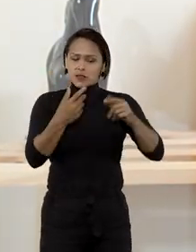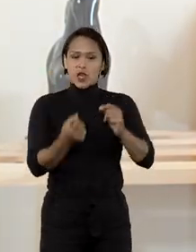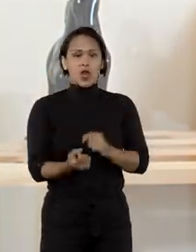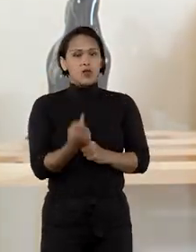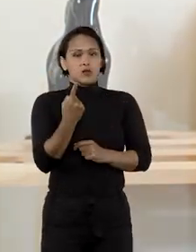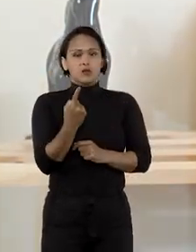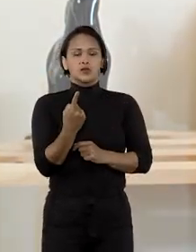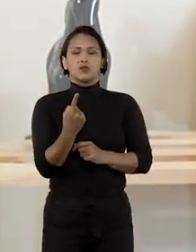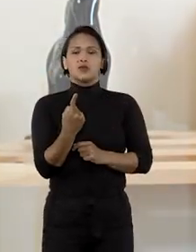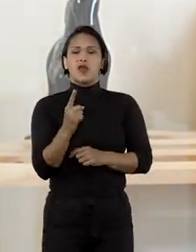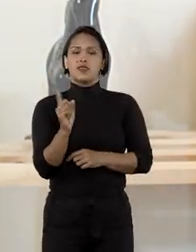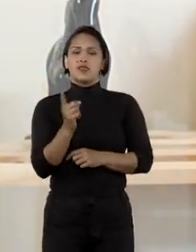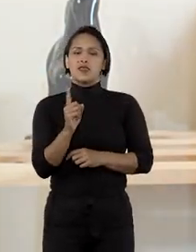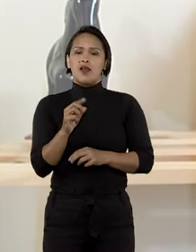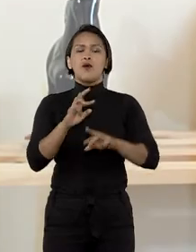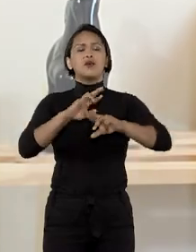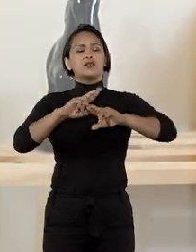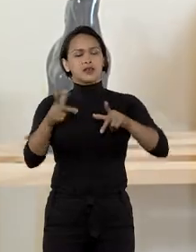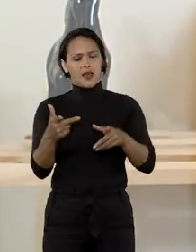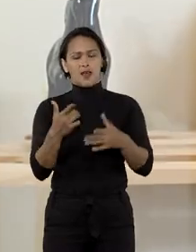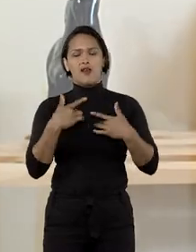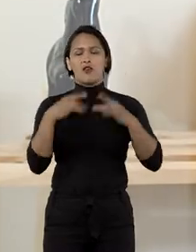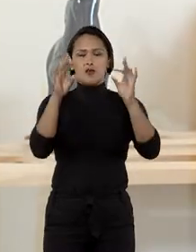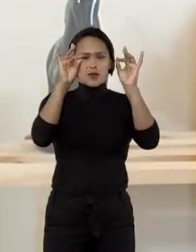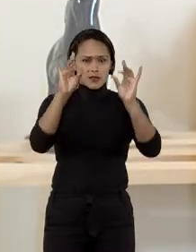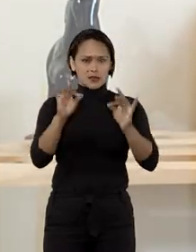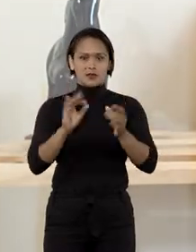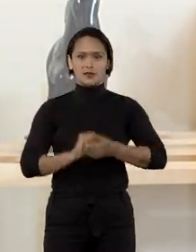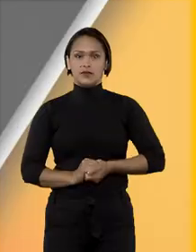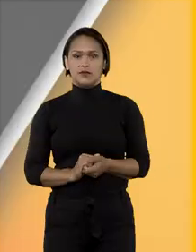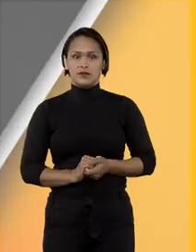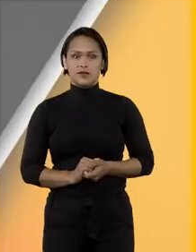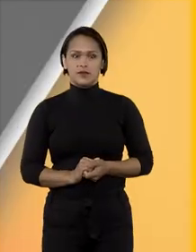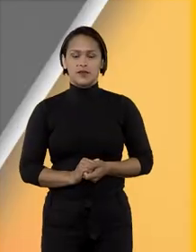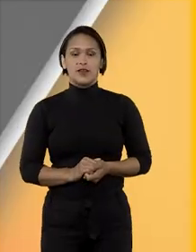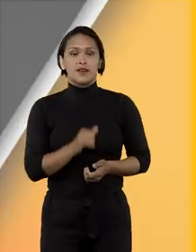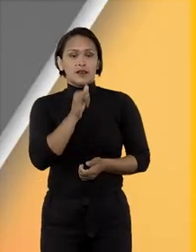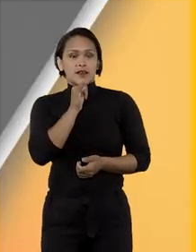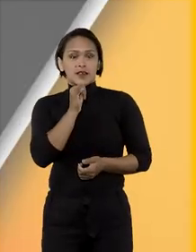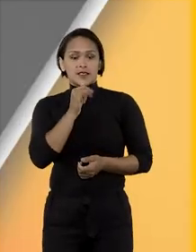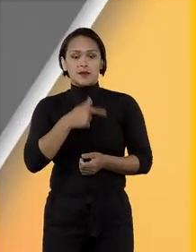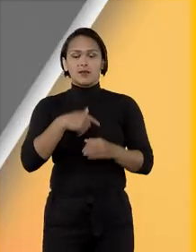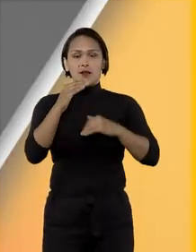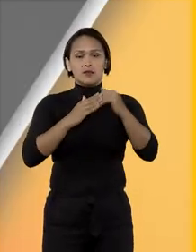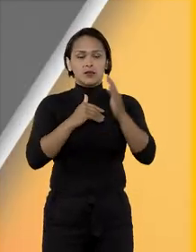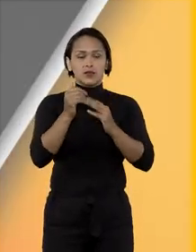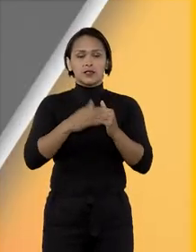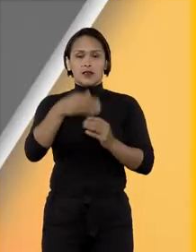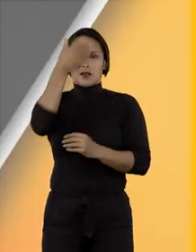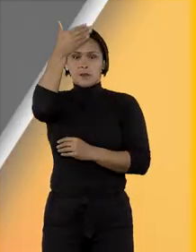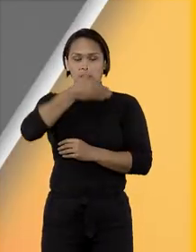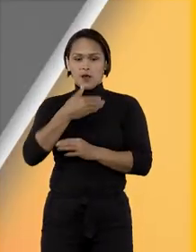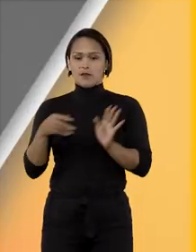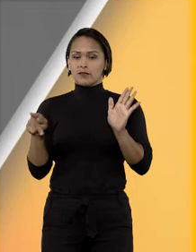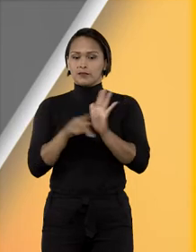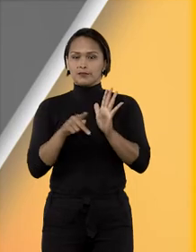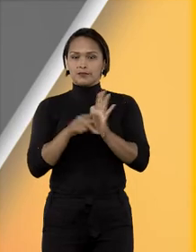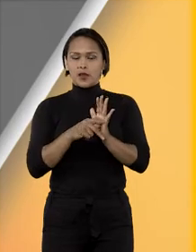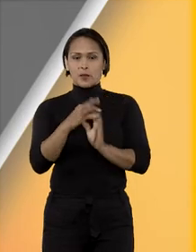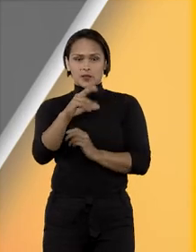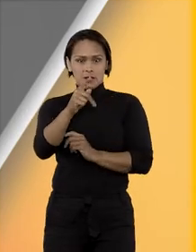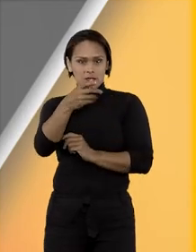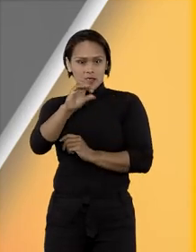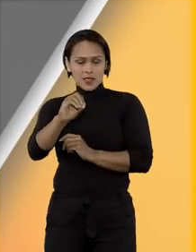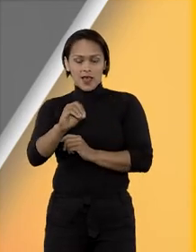dispositivo seja absoluto. Existem algumas exceções. Por exemplo, na produção da prova, o próprio Código de Processo